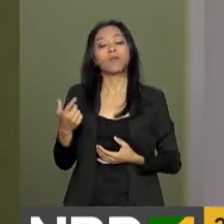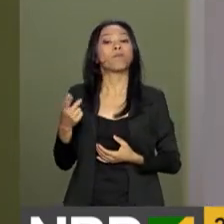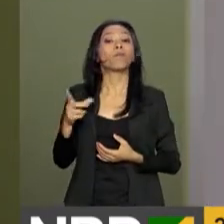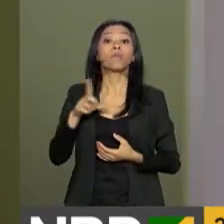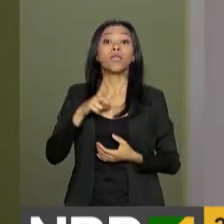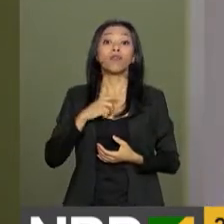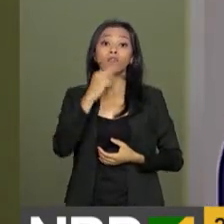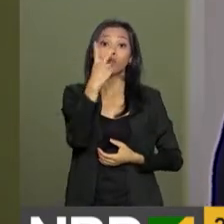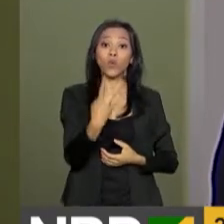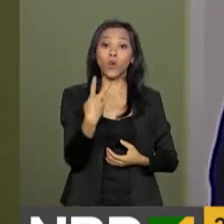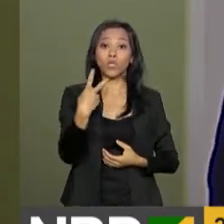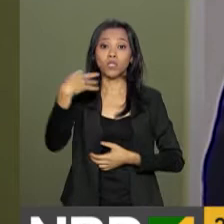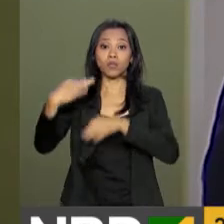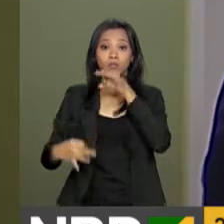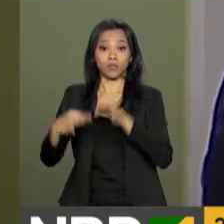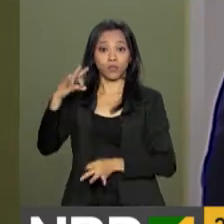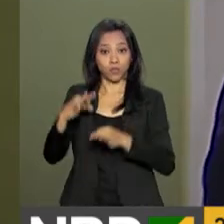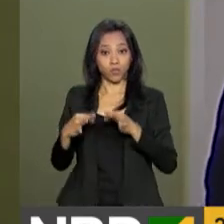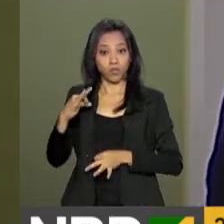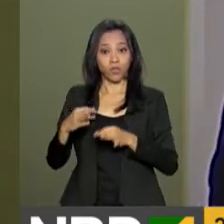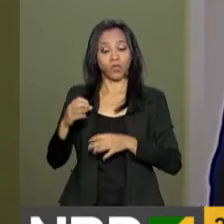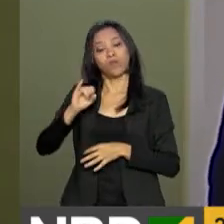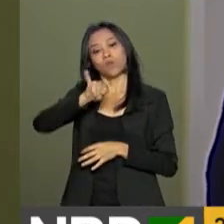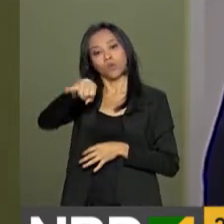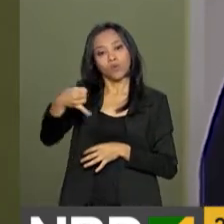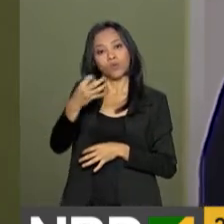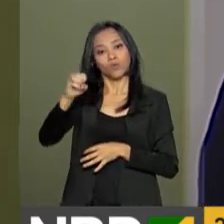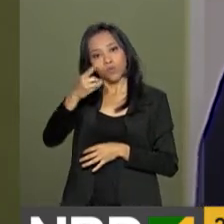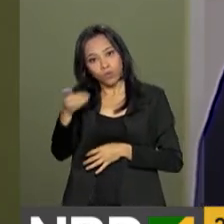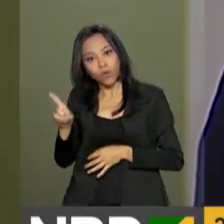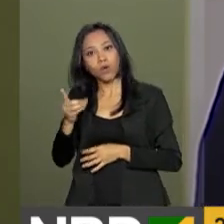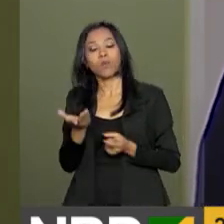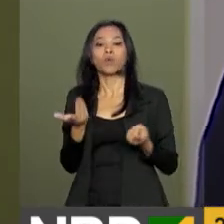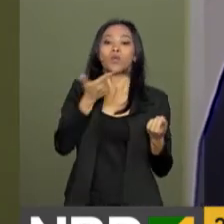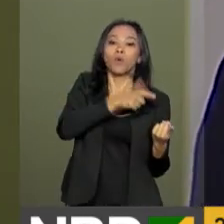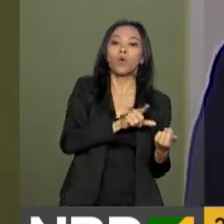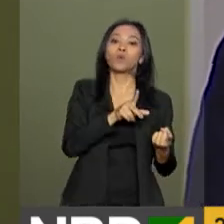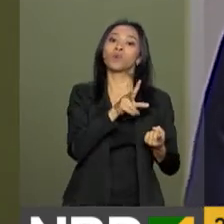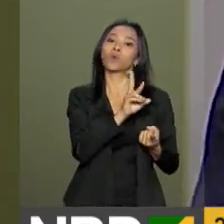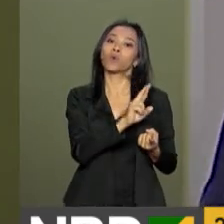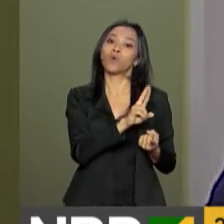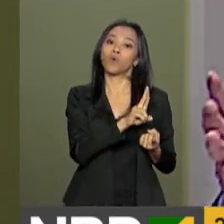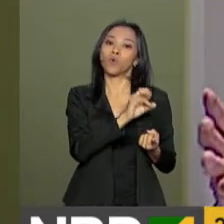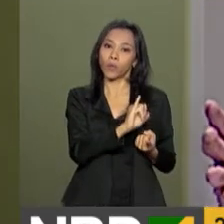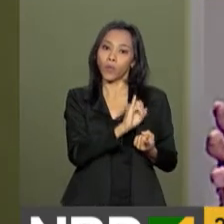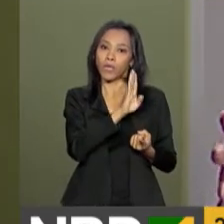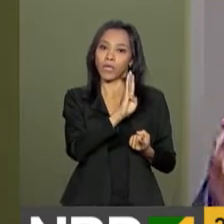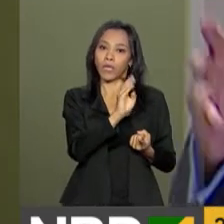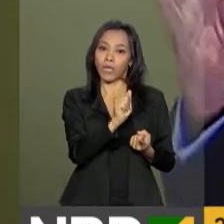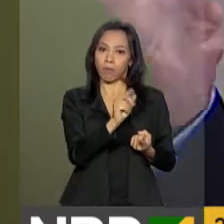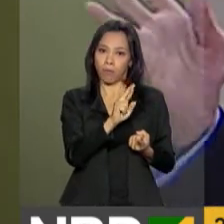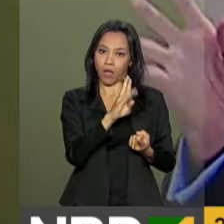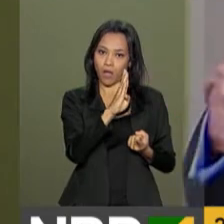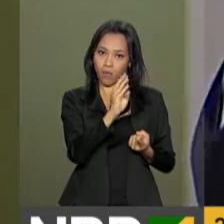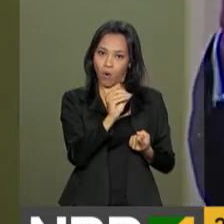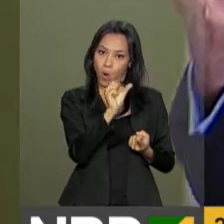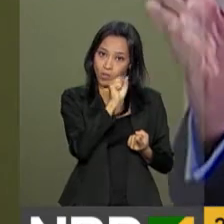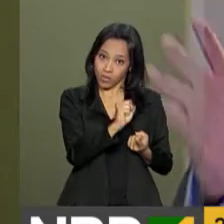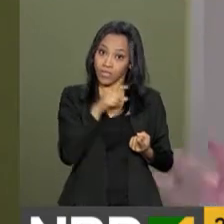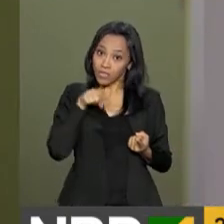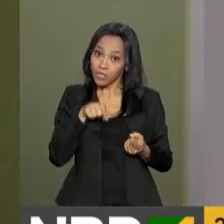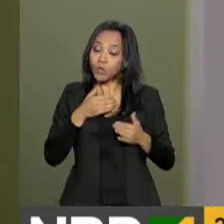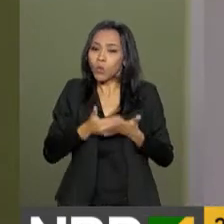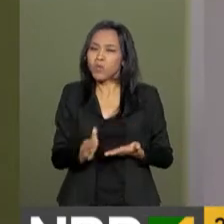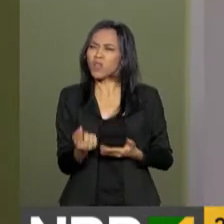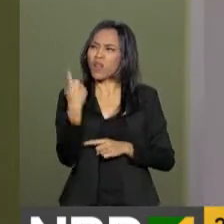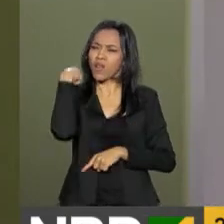juristas extraordinários hoje 12 ao estilista e outro rui barbosa é interessante que ao longo do tempo isto começou em 1913